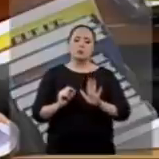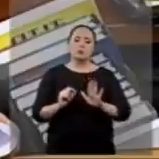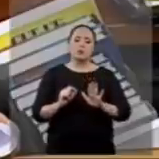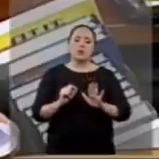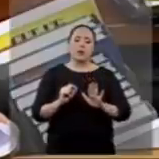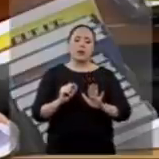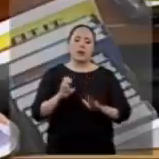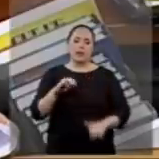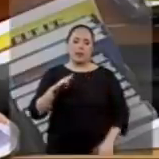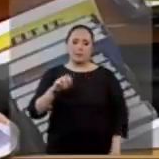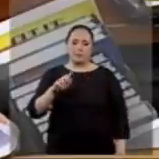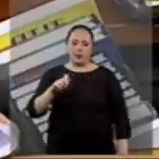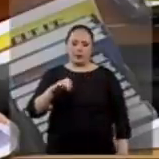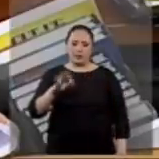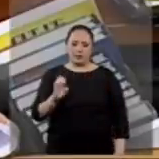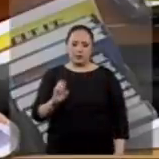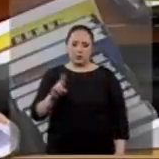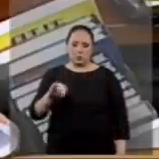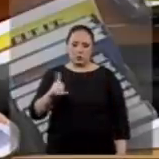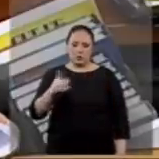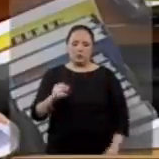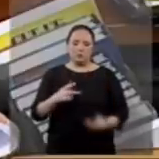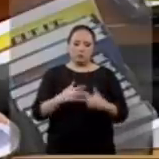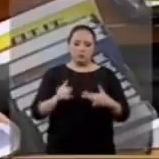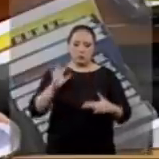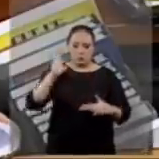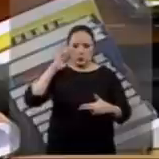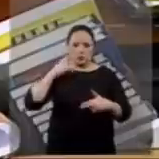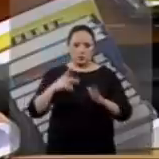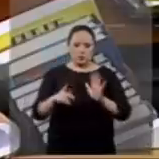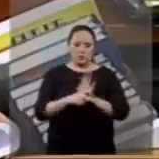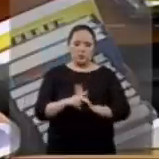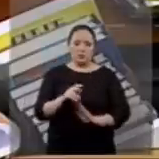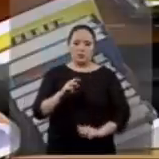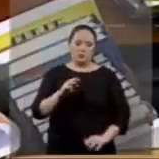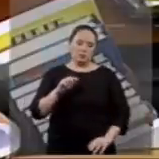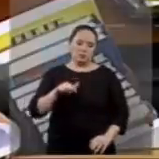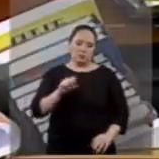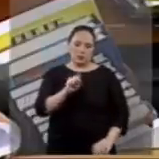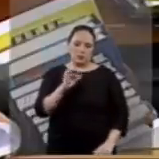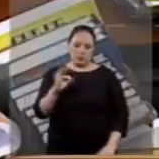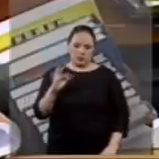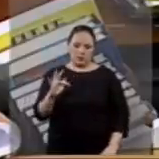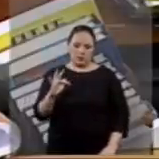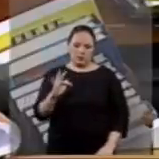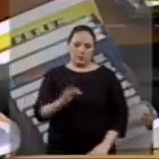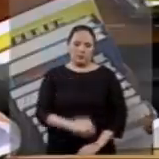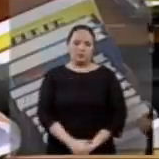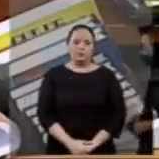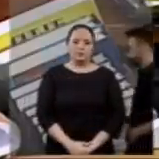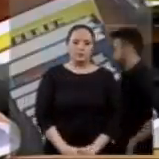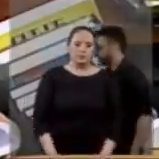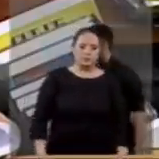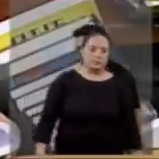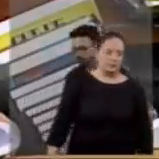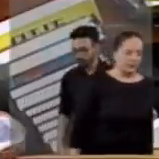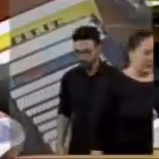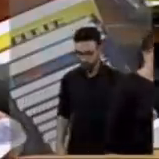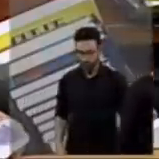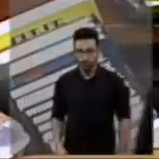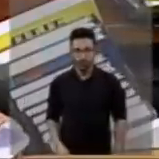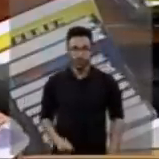da embargante da União à solução adotada pelo Tribunal, no que busca, na